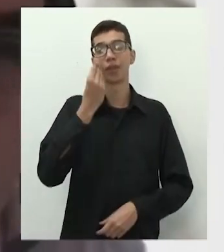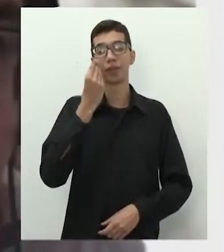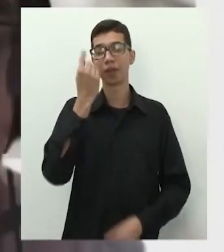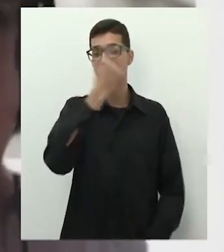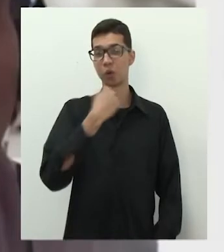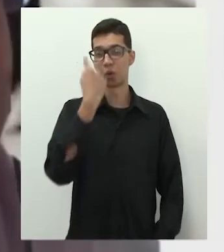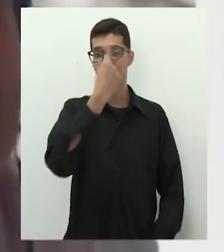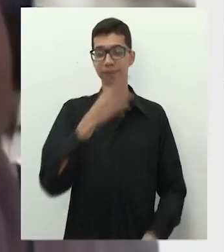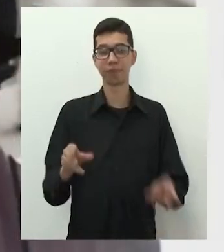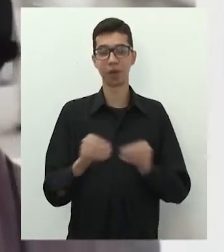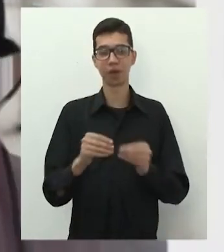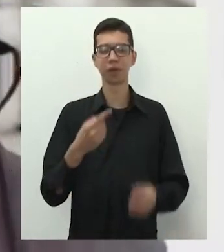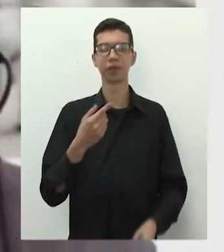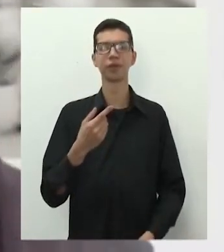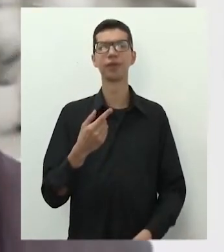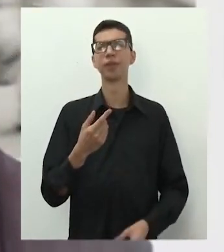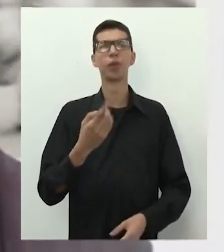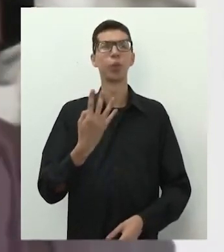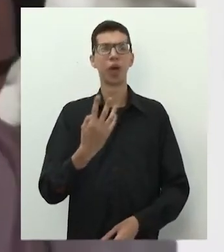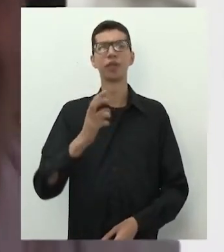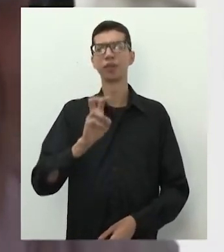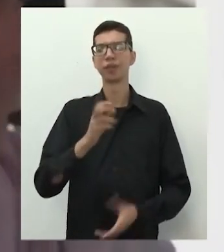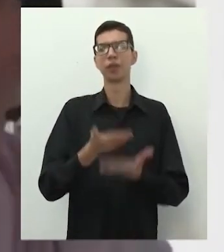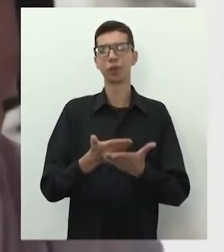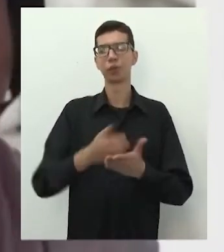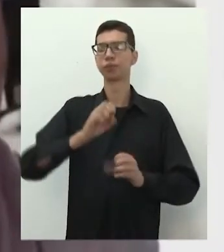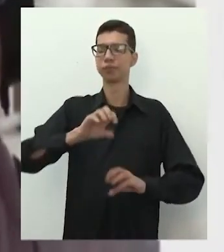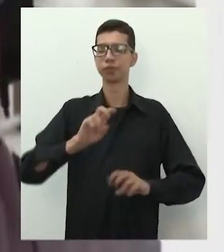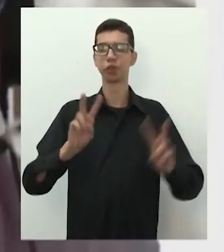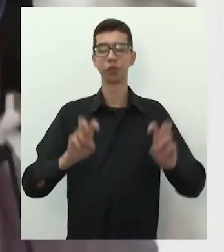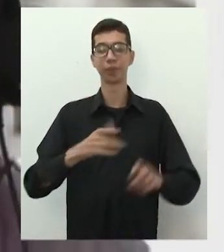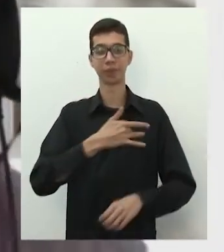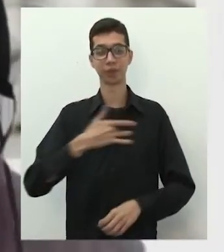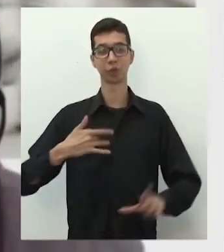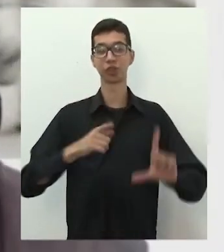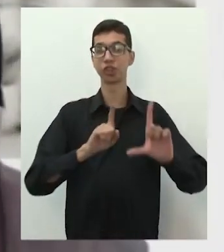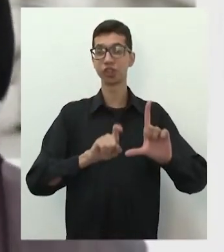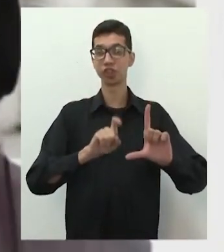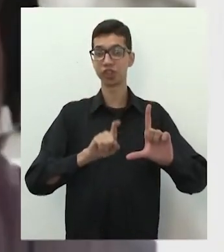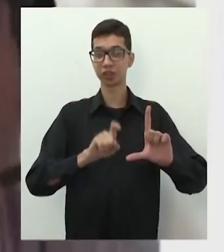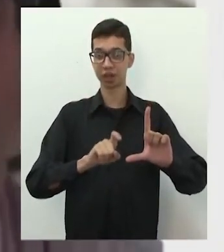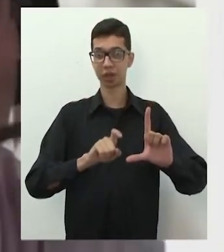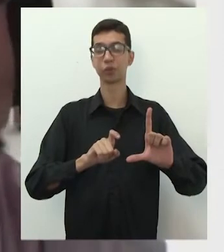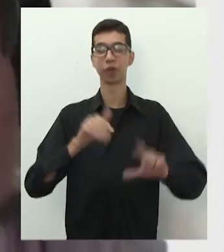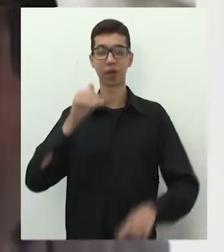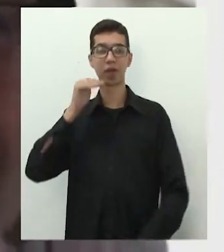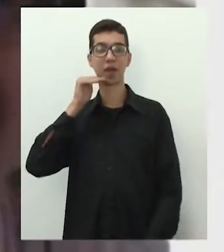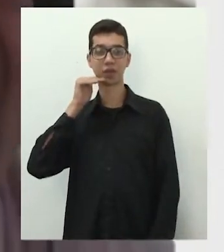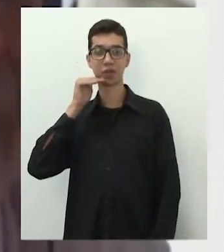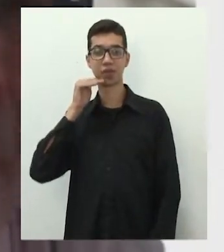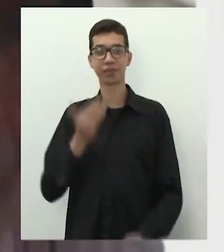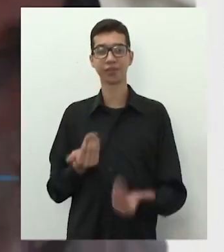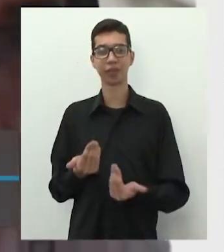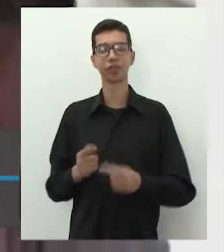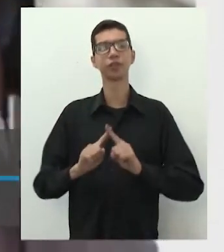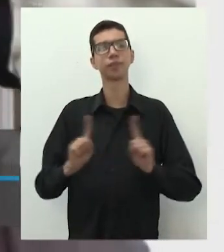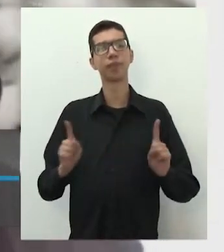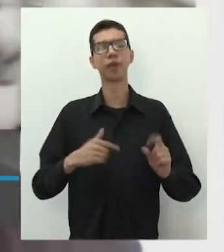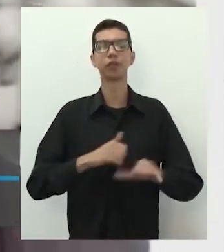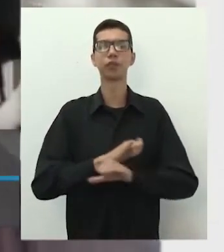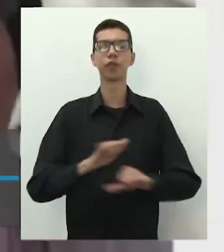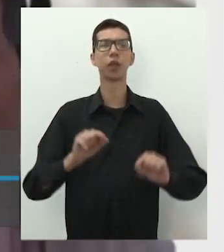se conectando, né, Tânia, no Whats, com outro deus bonito, estava marcando um crush aí, né? Que eles iam se pegar